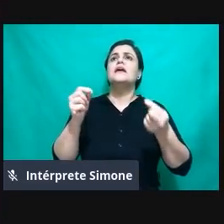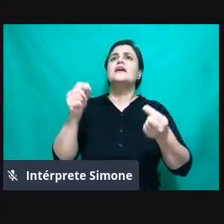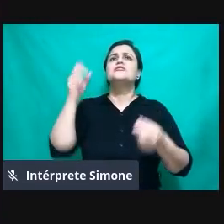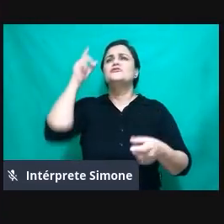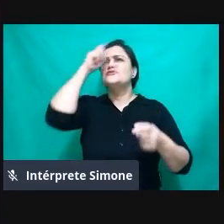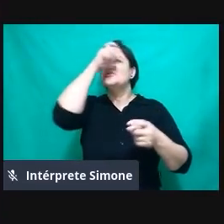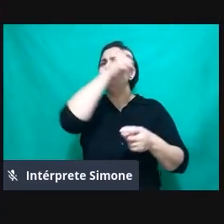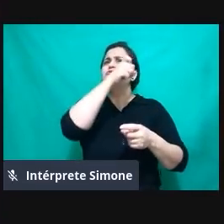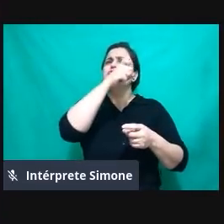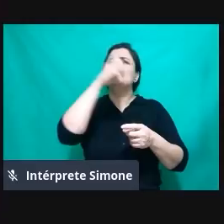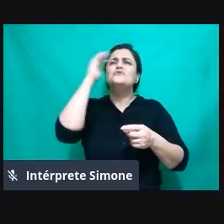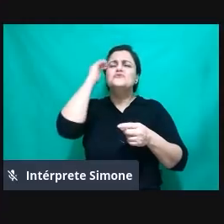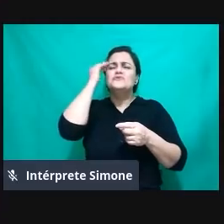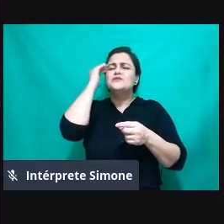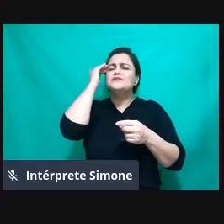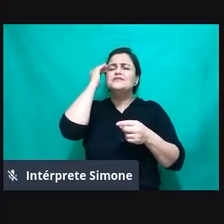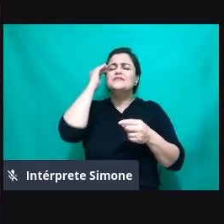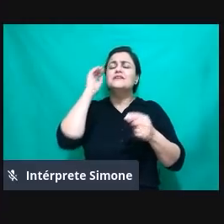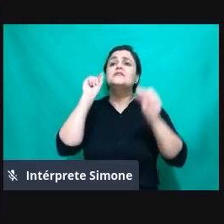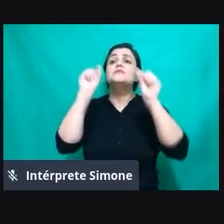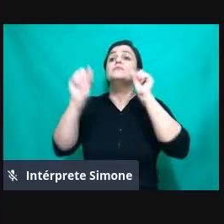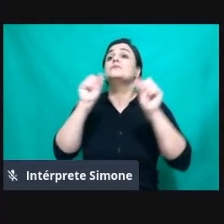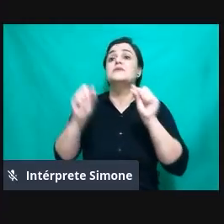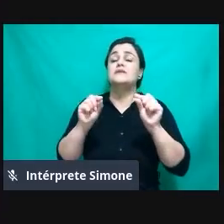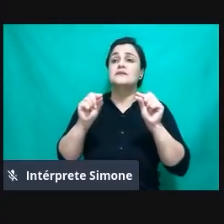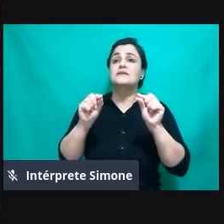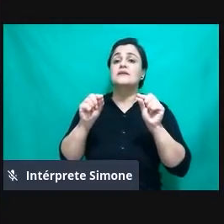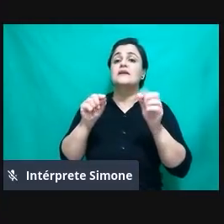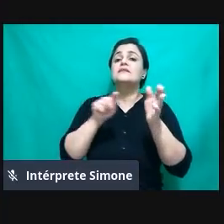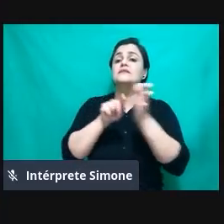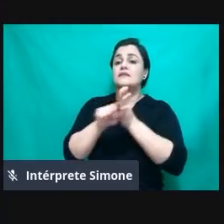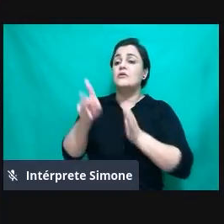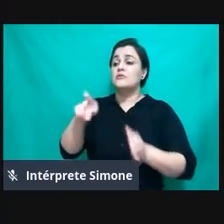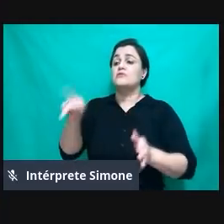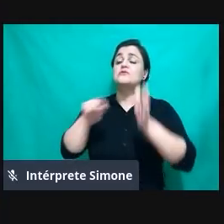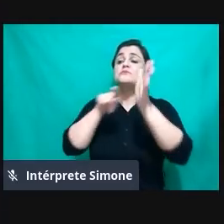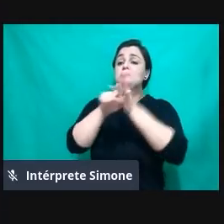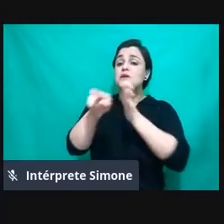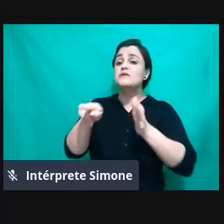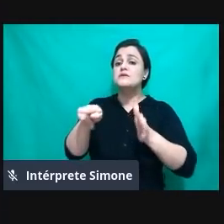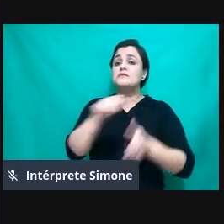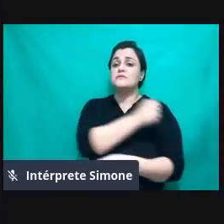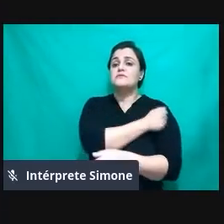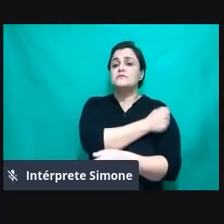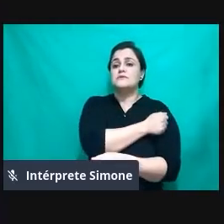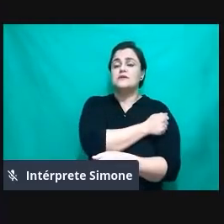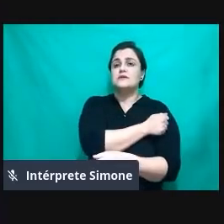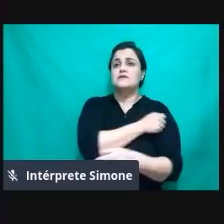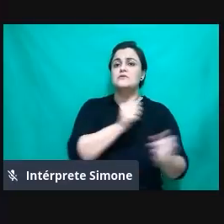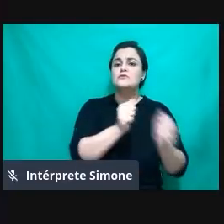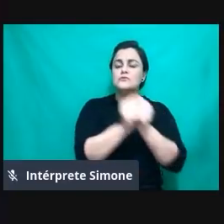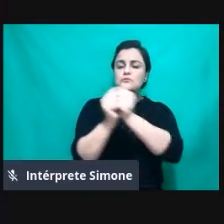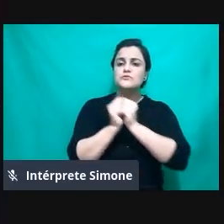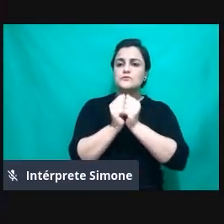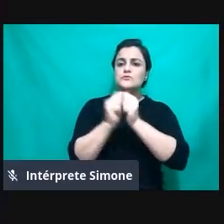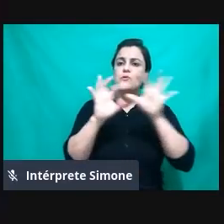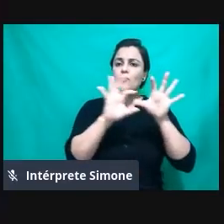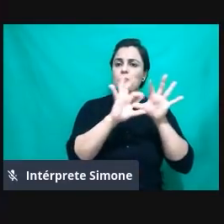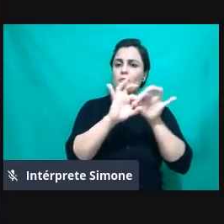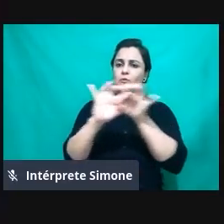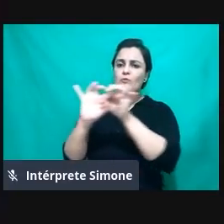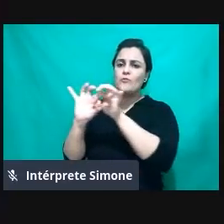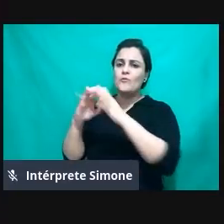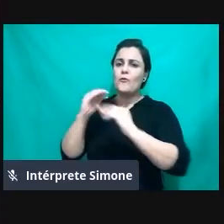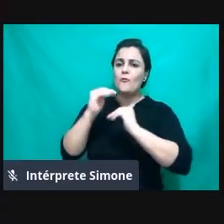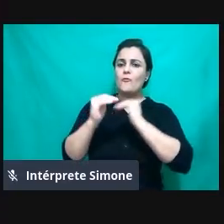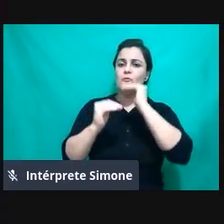entender? E assim eu vou construindo com o meu aluno quais são as dificuldades e vou também trabalhando essa